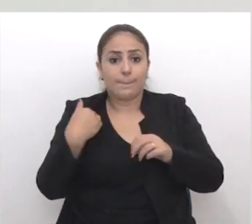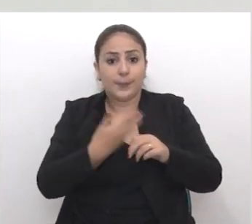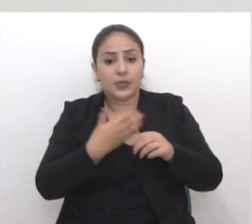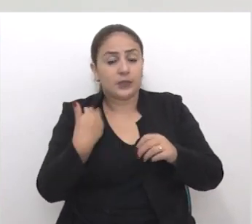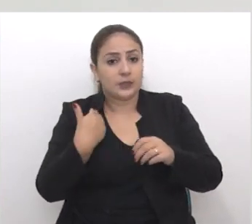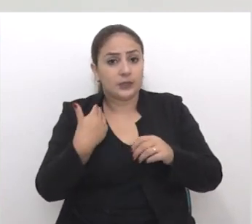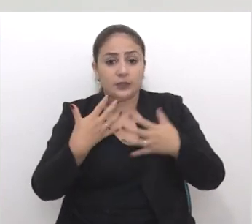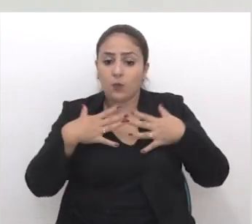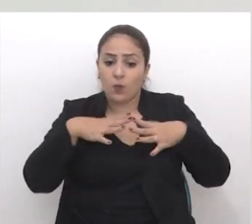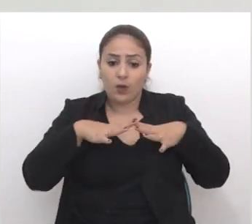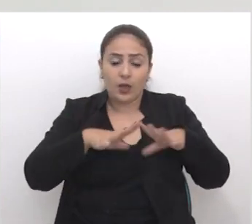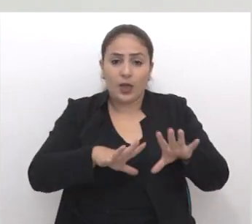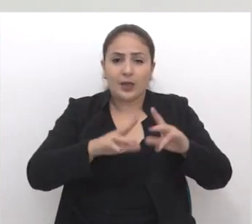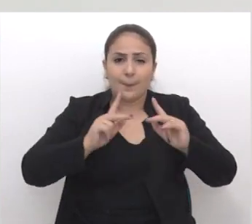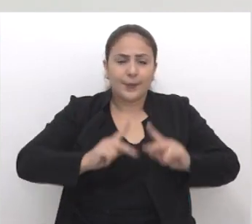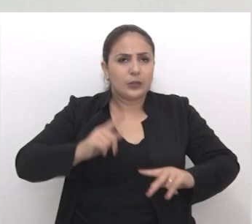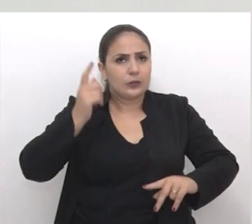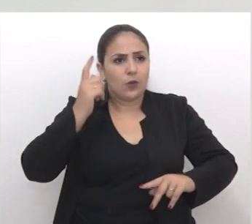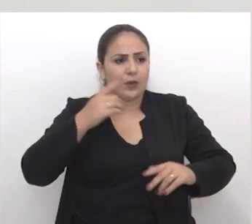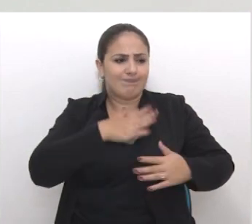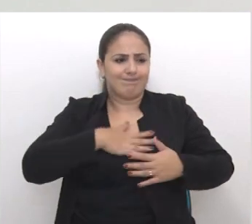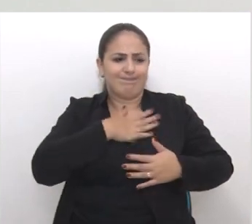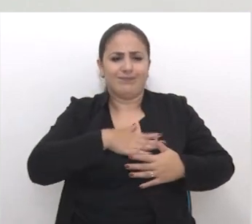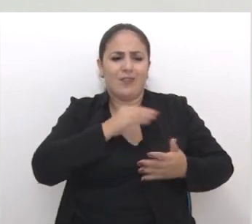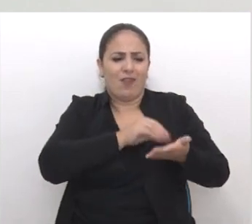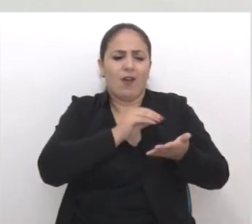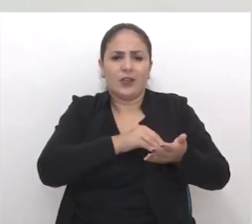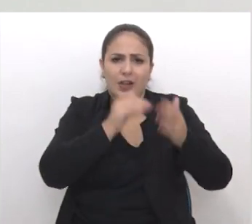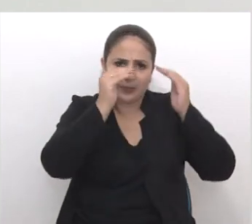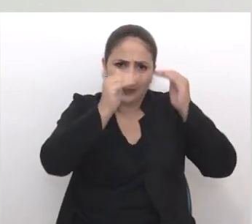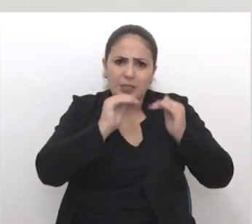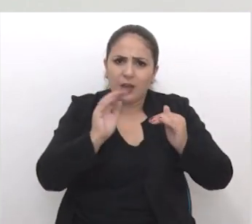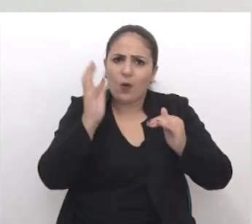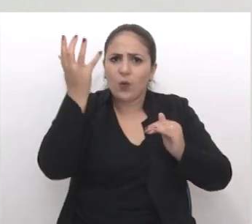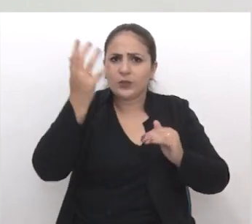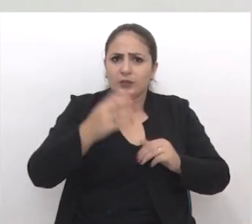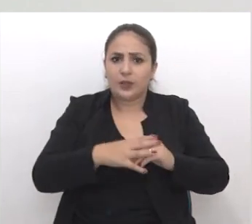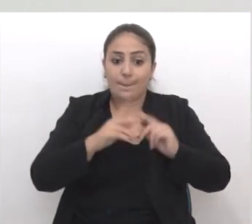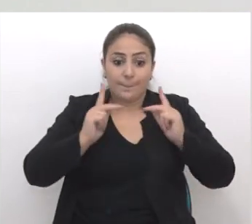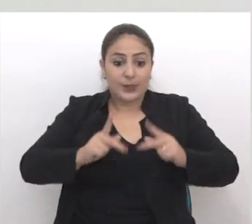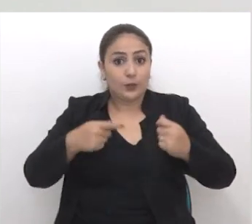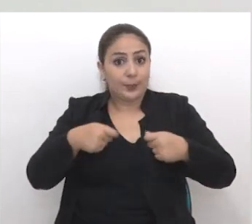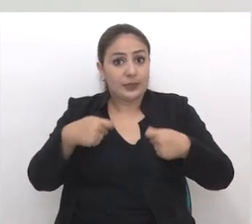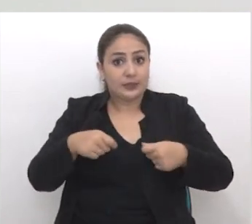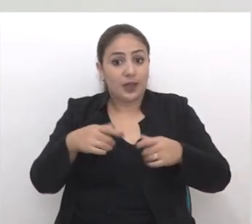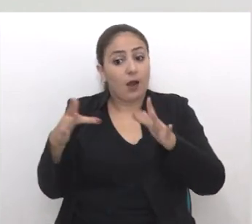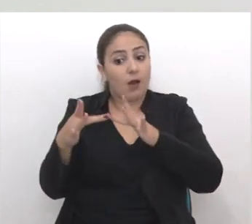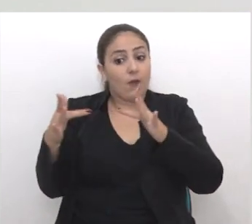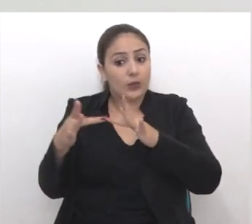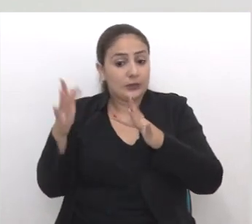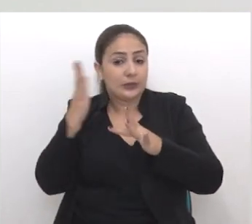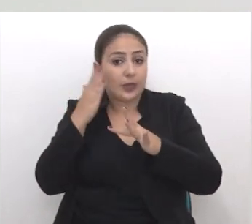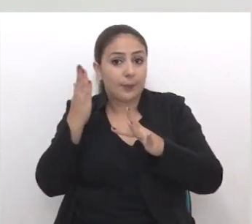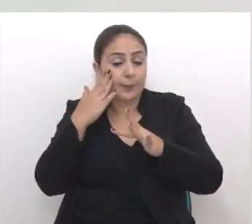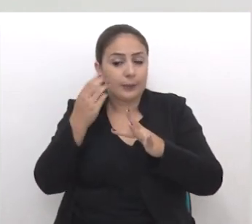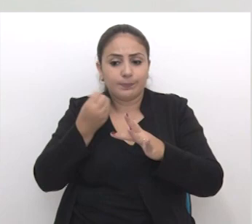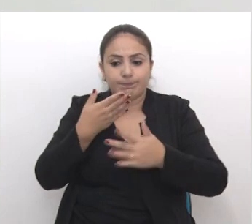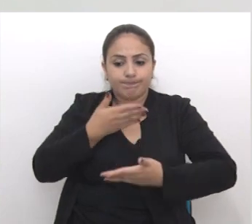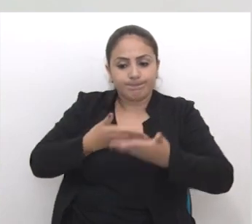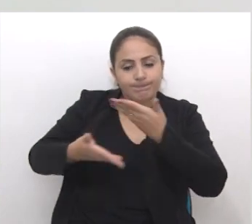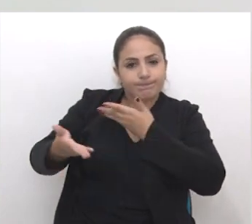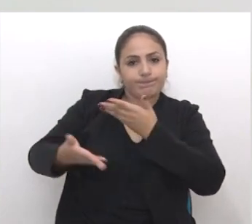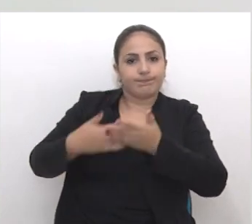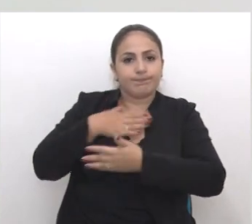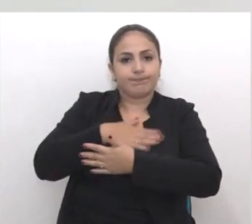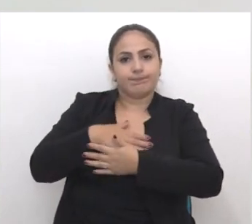não quer que as pessoas se sintam desrespeitadas porque isso vai acontecer. As pessoas têm que aprender a conviver em harmonia